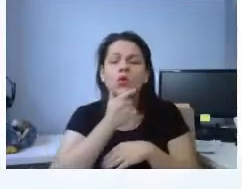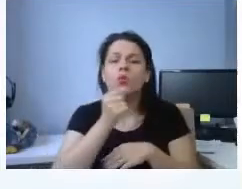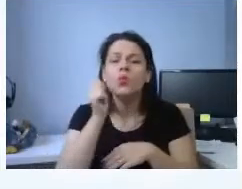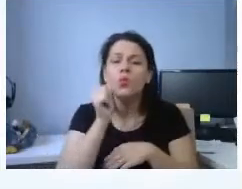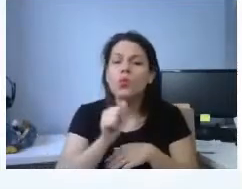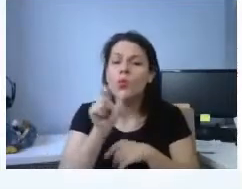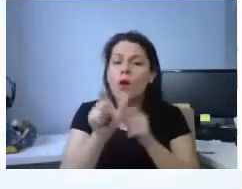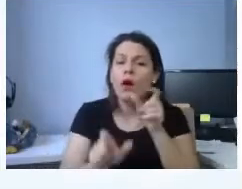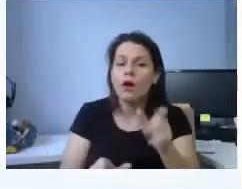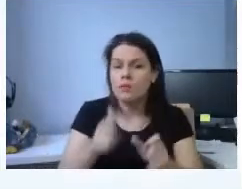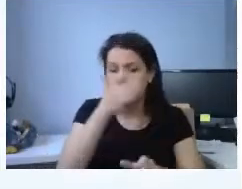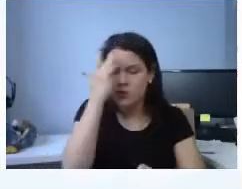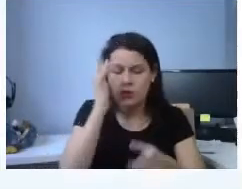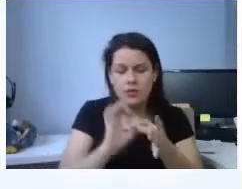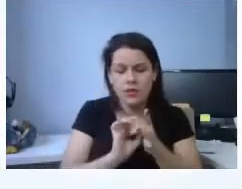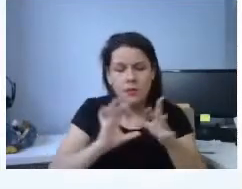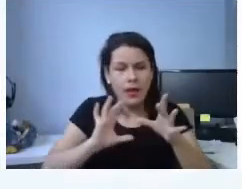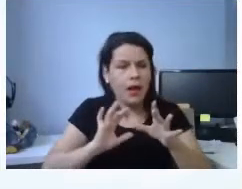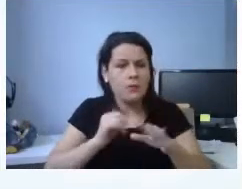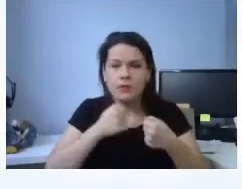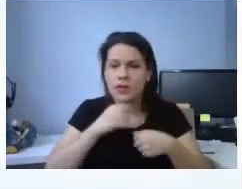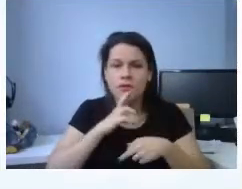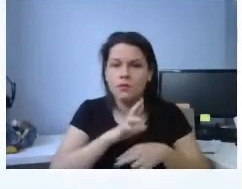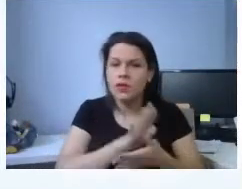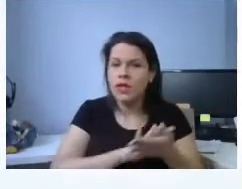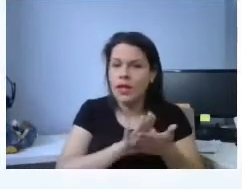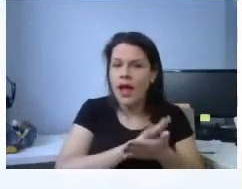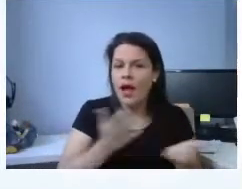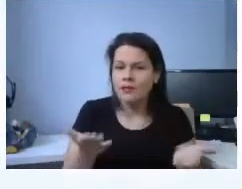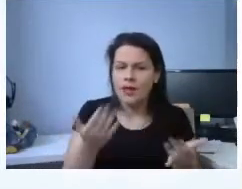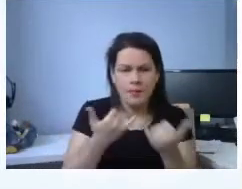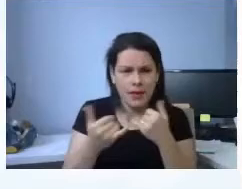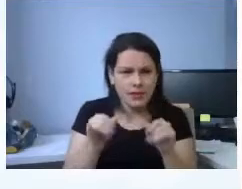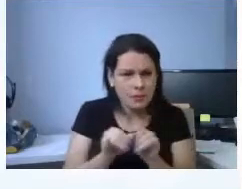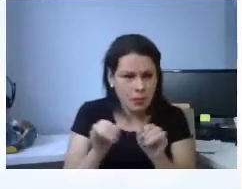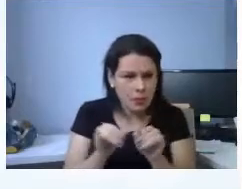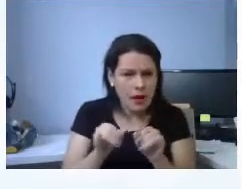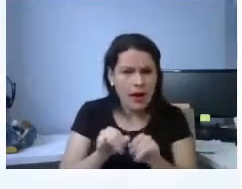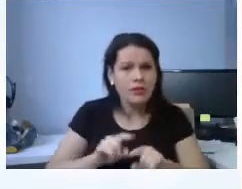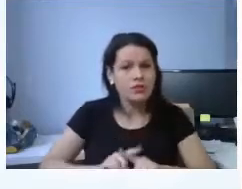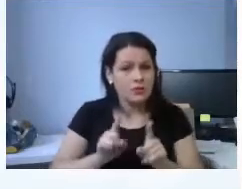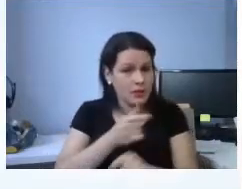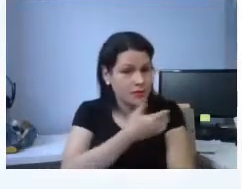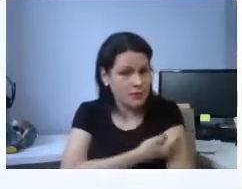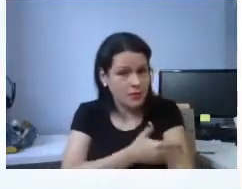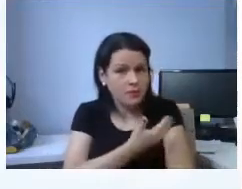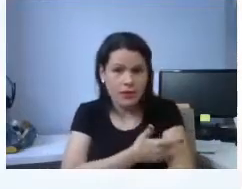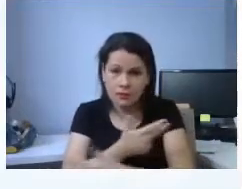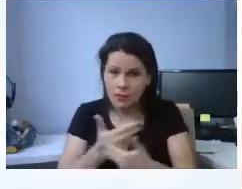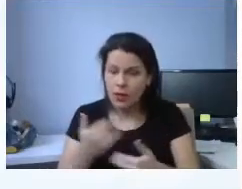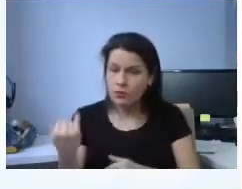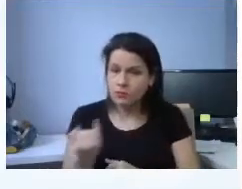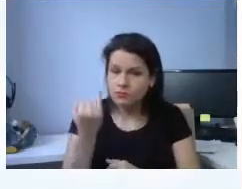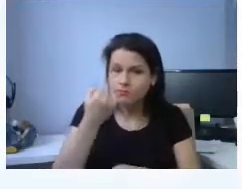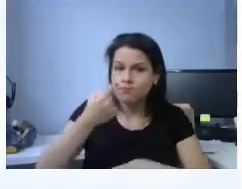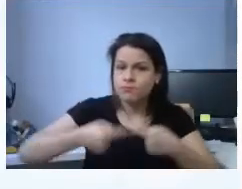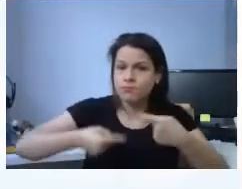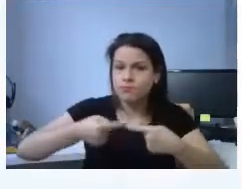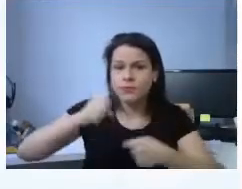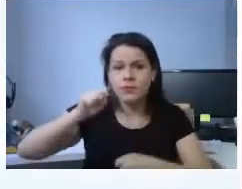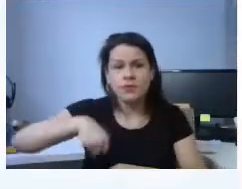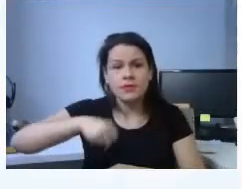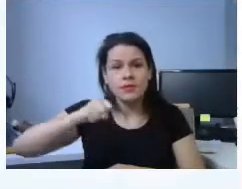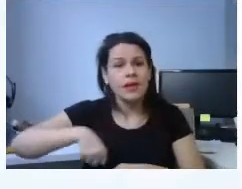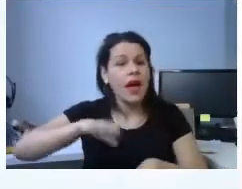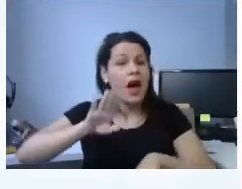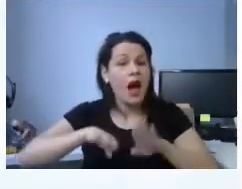se desconectar? Parece besteira isso, mas na prática é algo importantíssimo. A gente às vezes